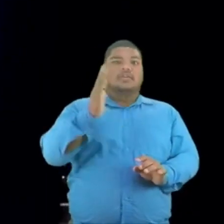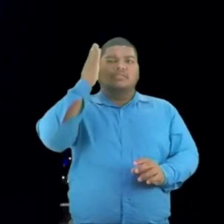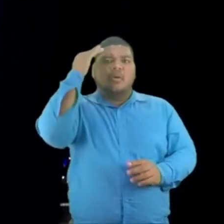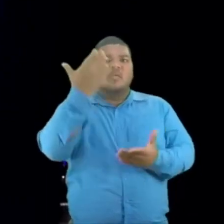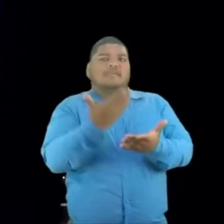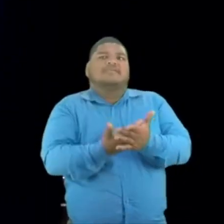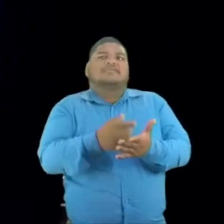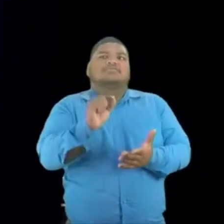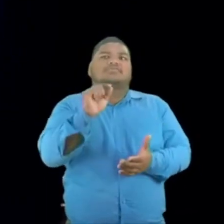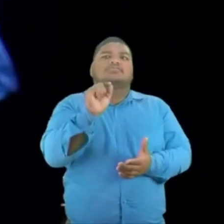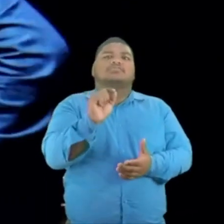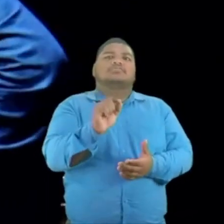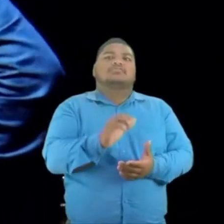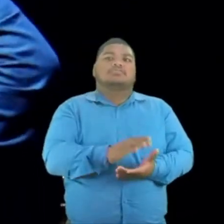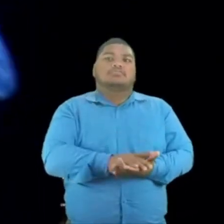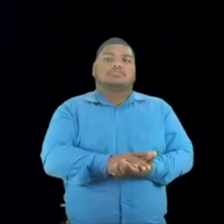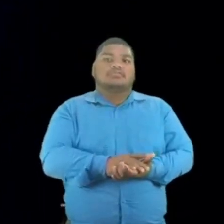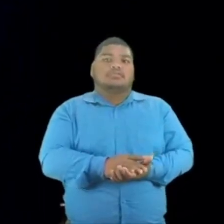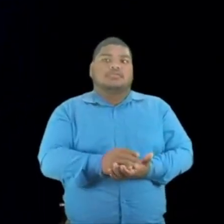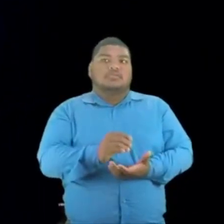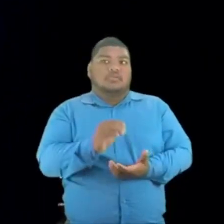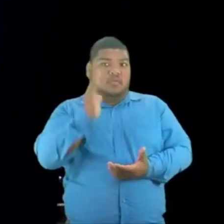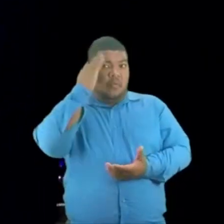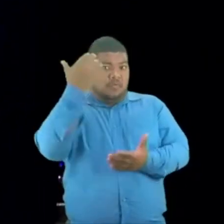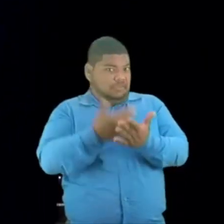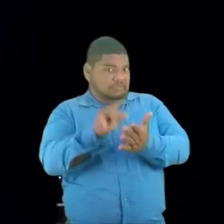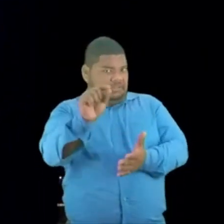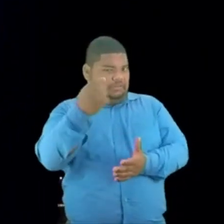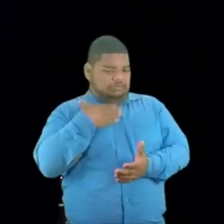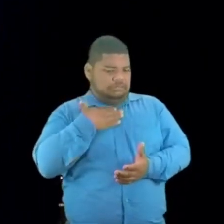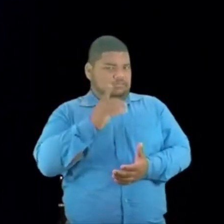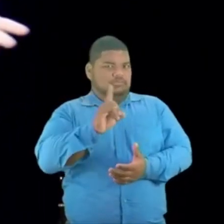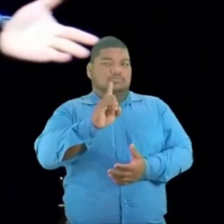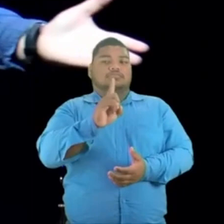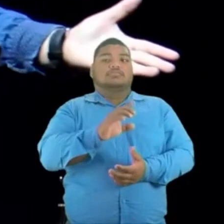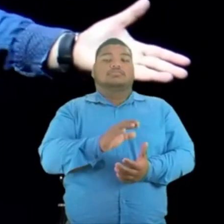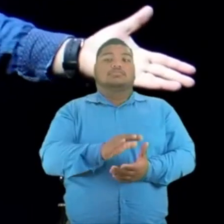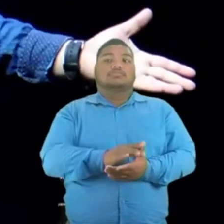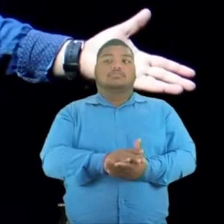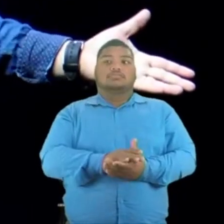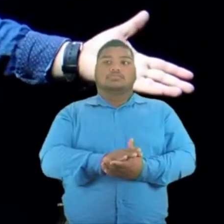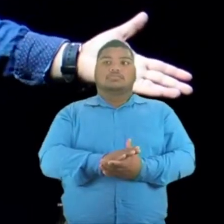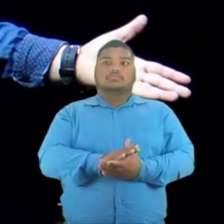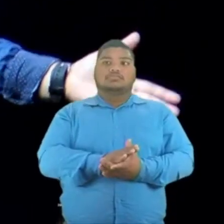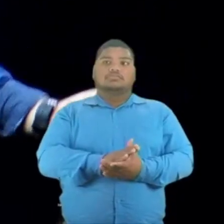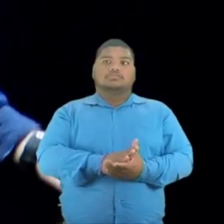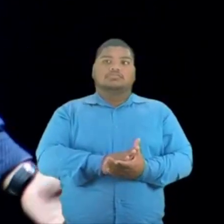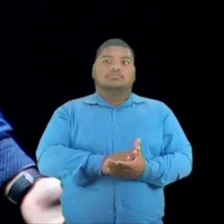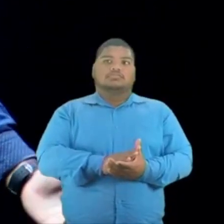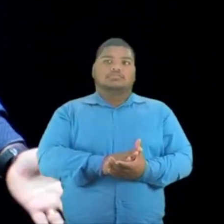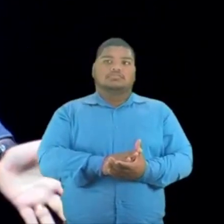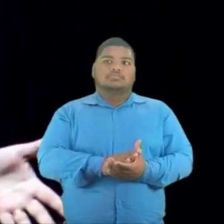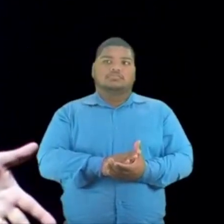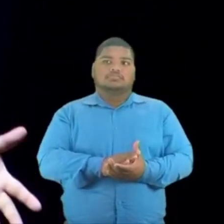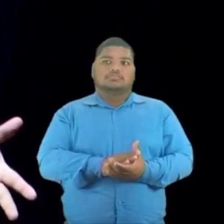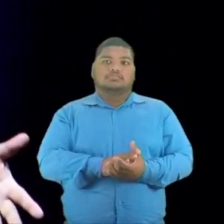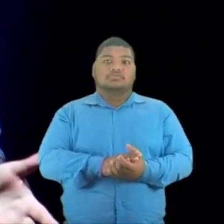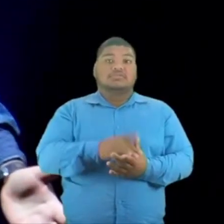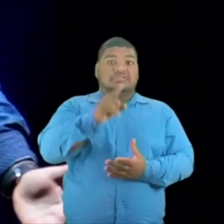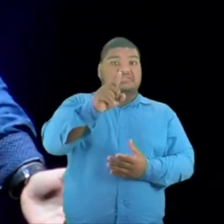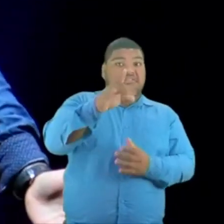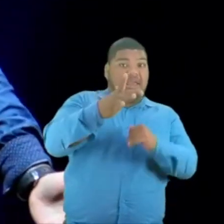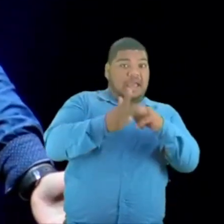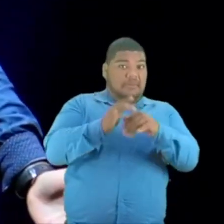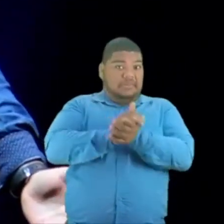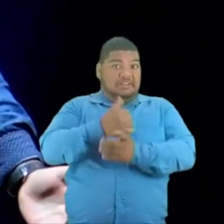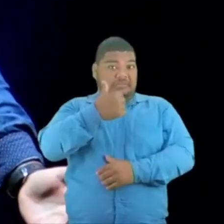confia em mim não, Cabral. O quê? Mas você, a anja do Senhor, você é a mulher do pastor, como é que eu não vou confiar